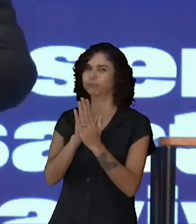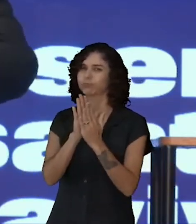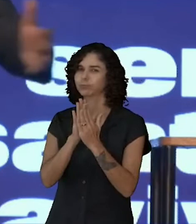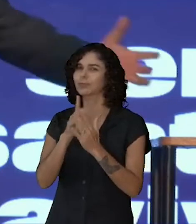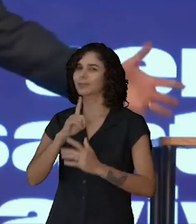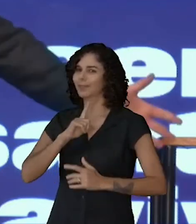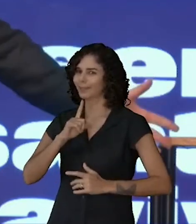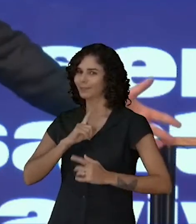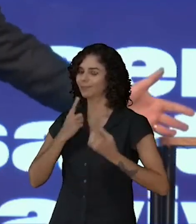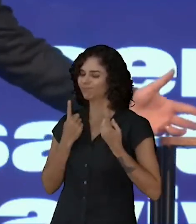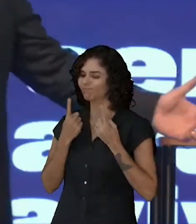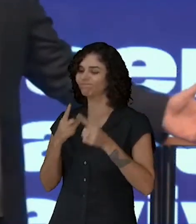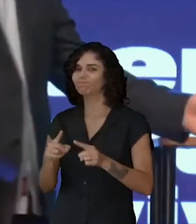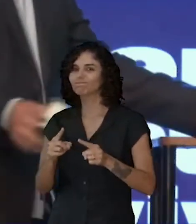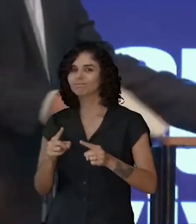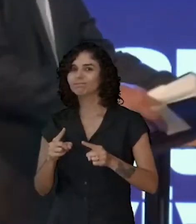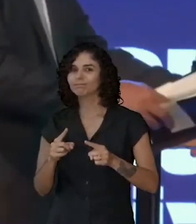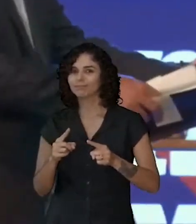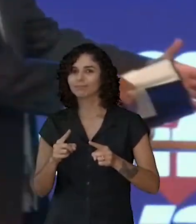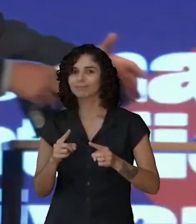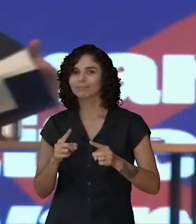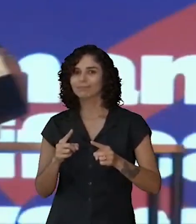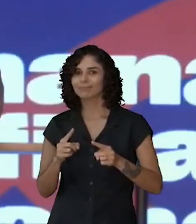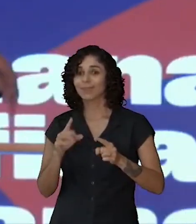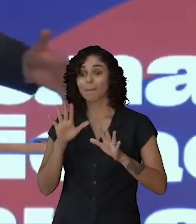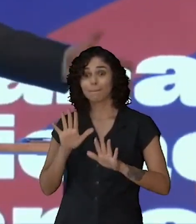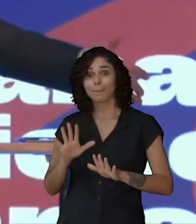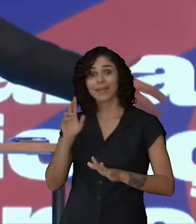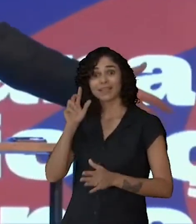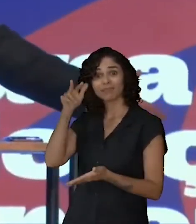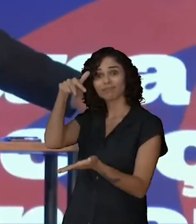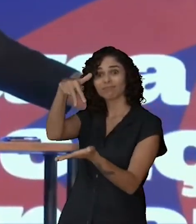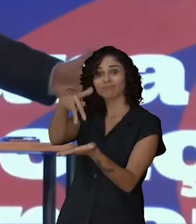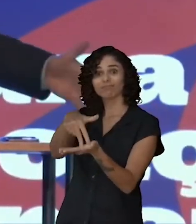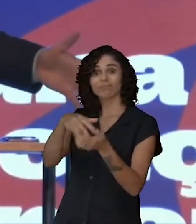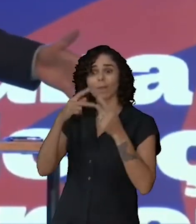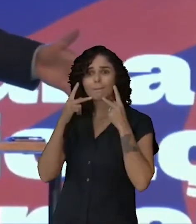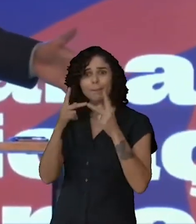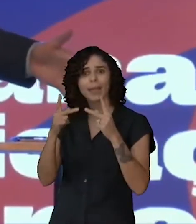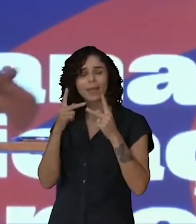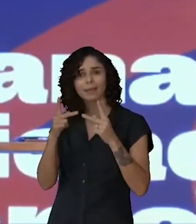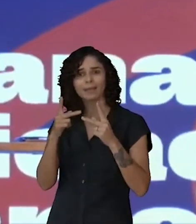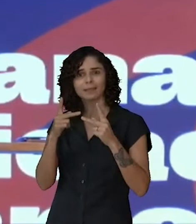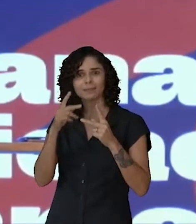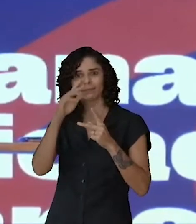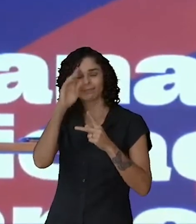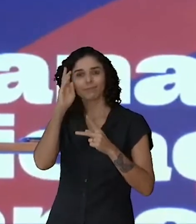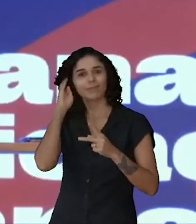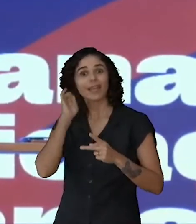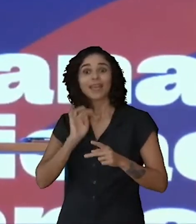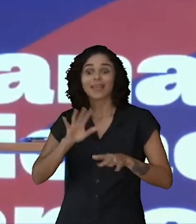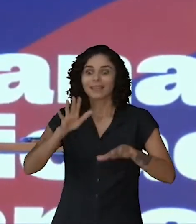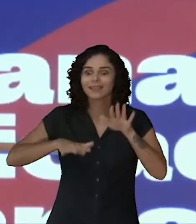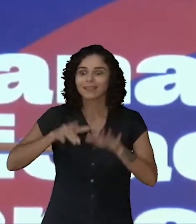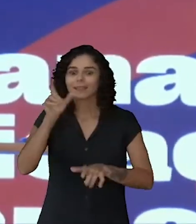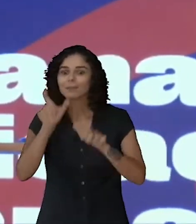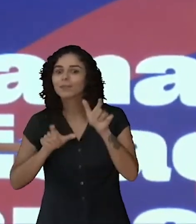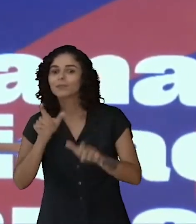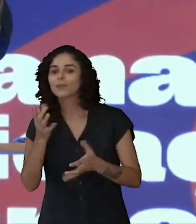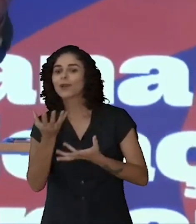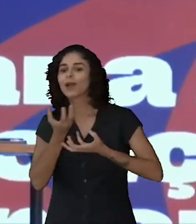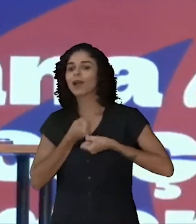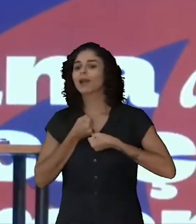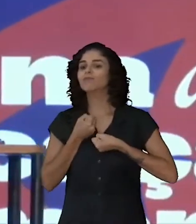E a semente lançada, ela vai cair em diferentes solos. E quando ele